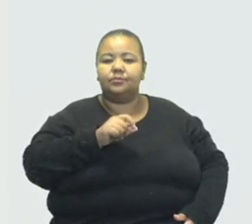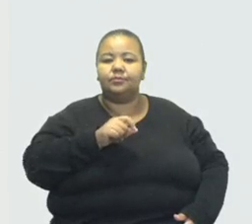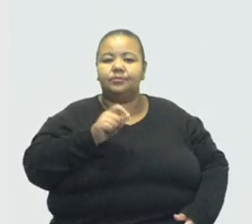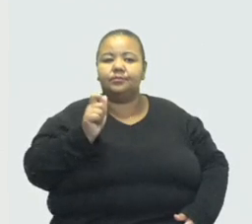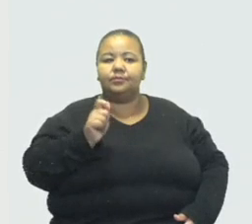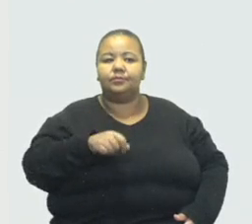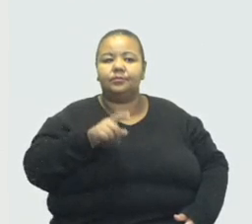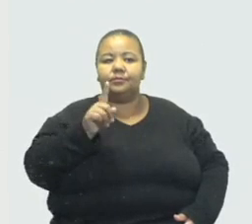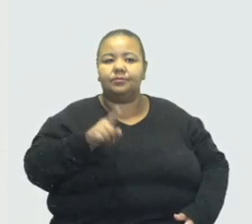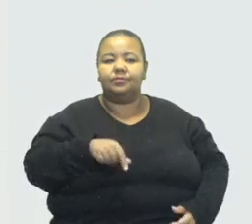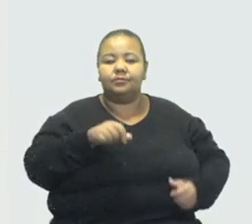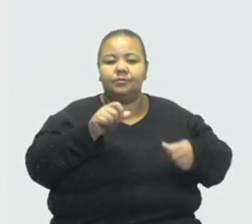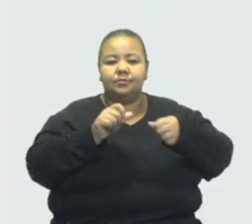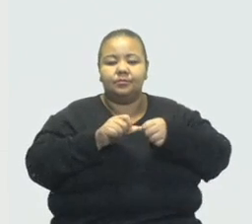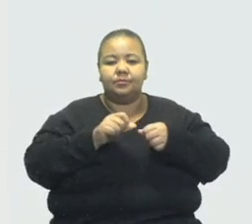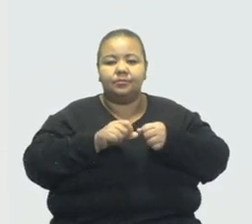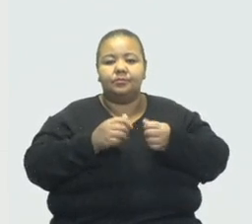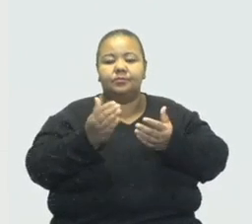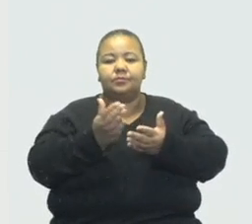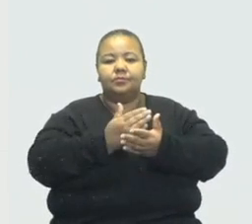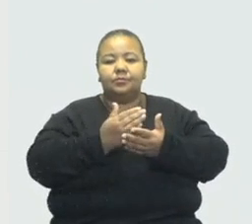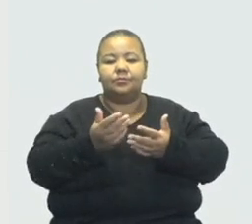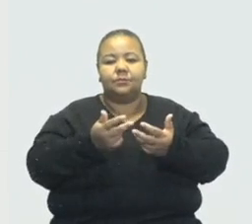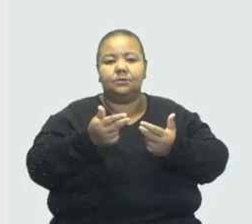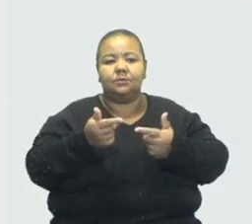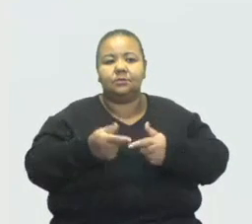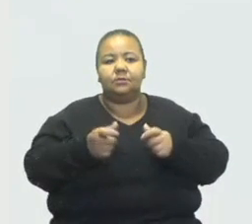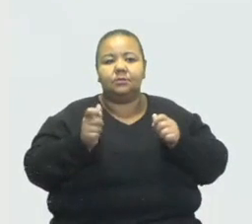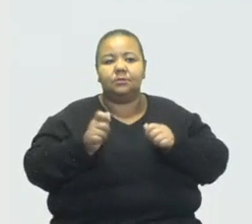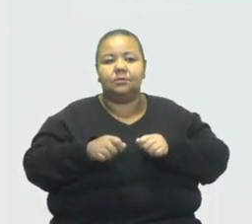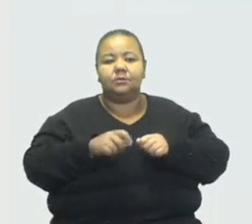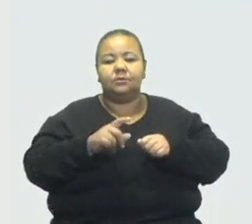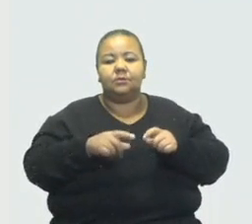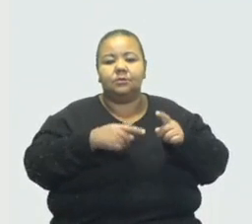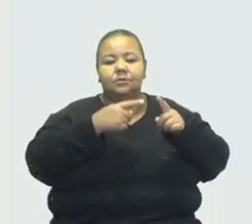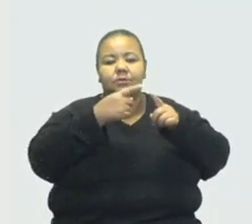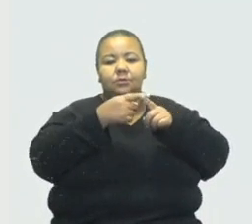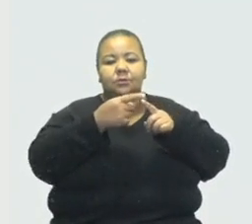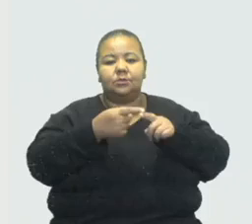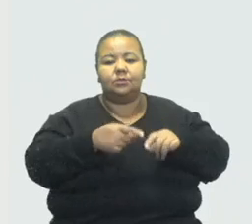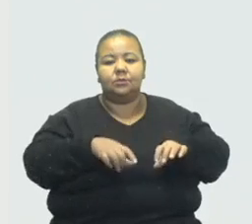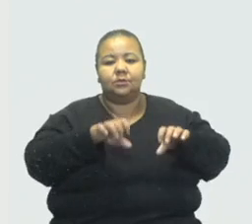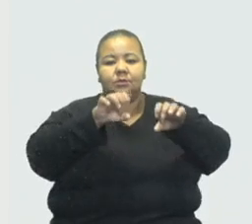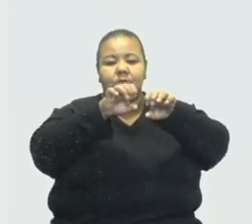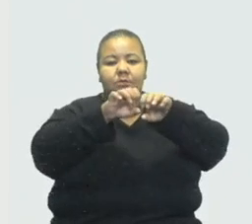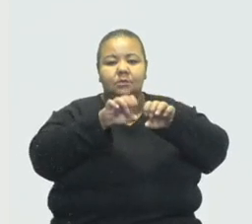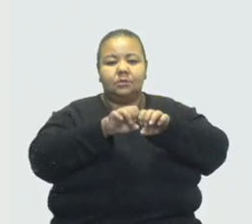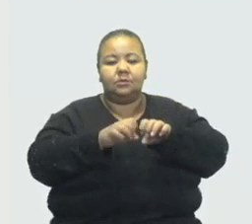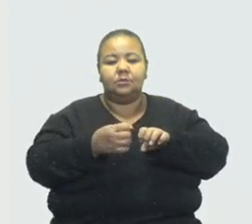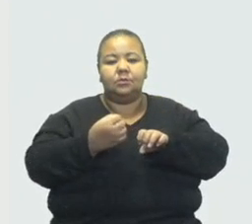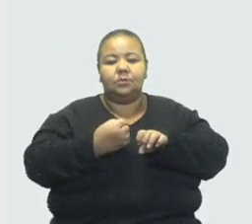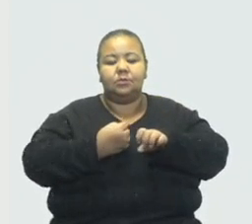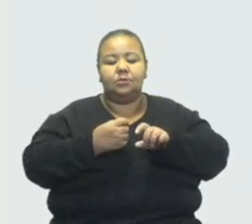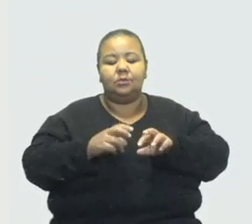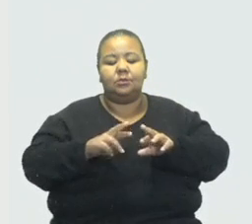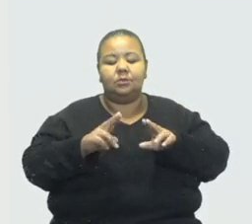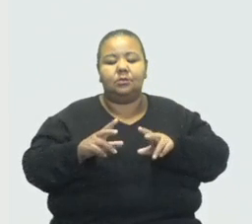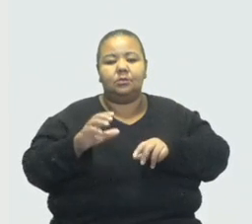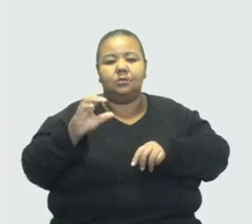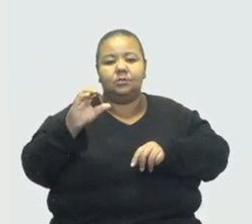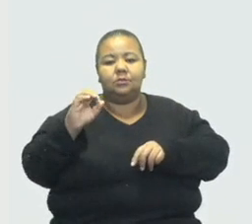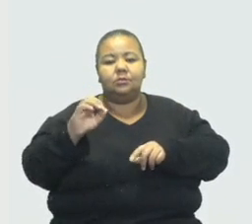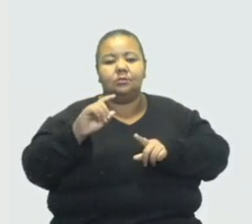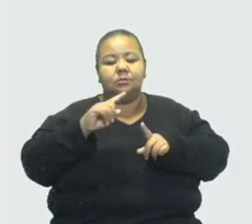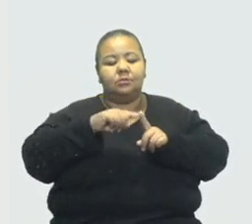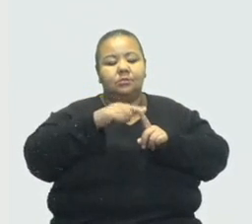ele pode ser realizado com algumas operações. Nós podemos multiplicar uma equação por um número diferente de zero, adicionar